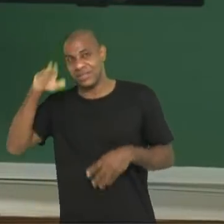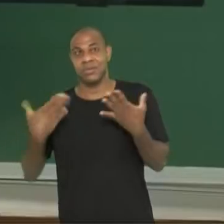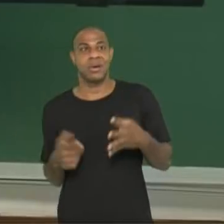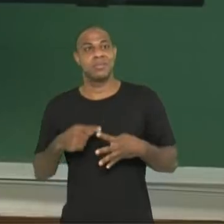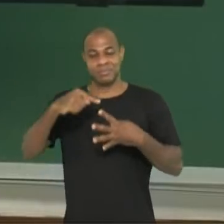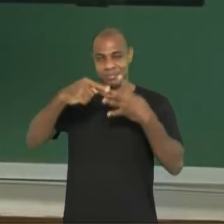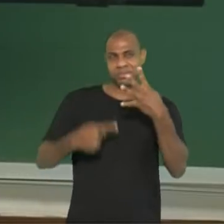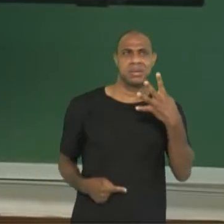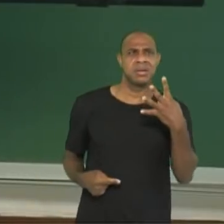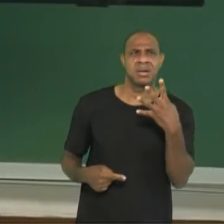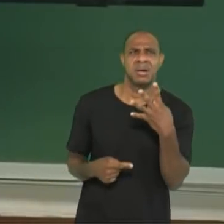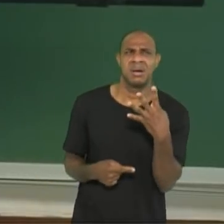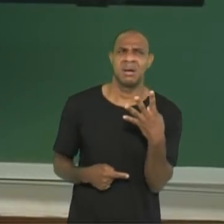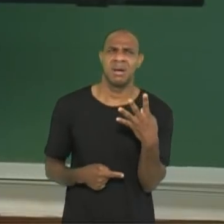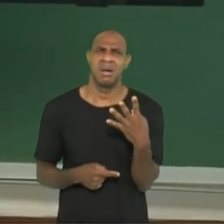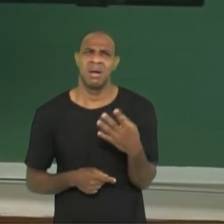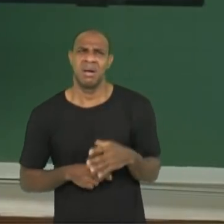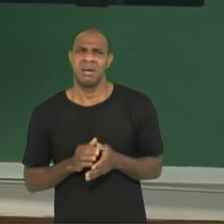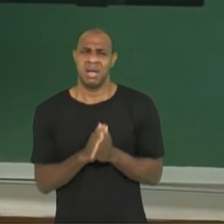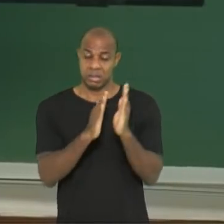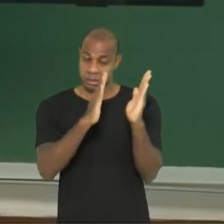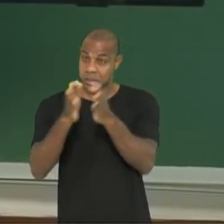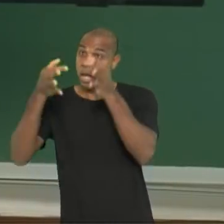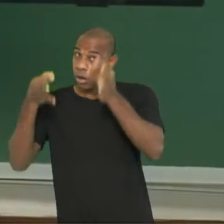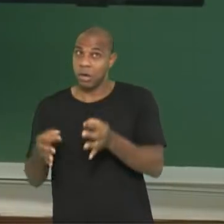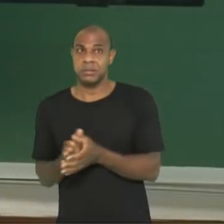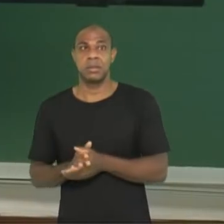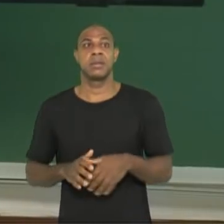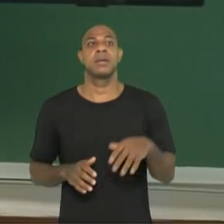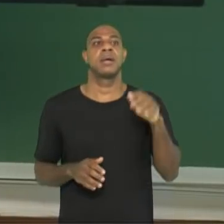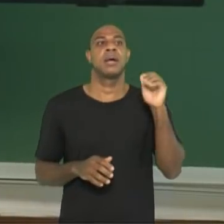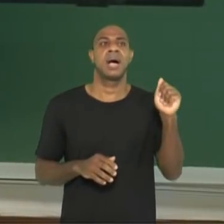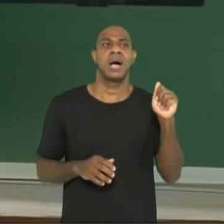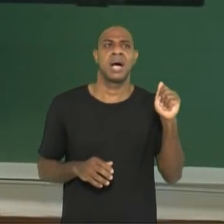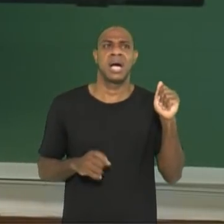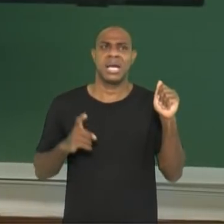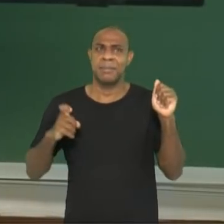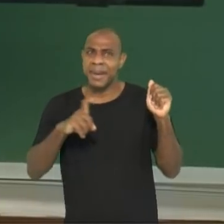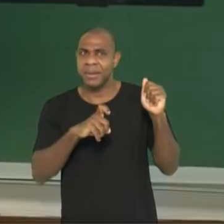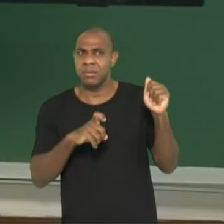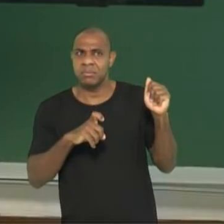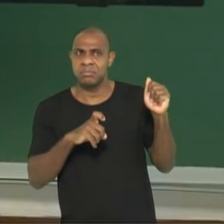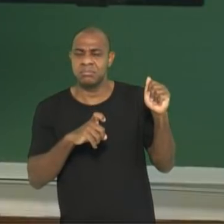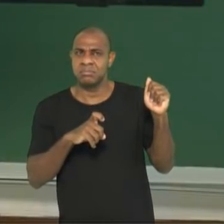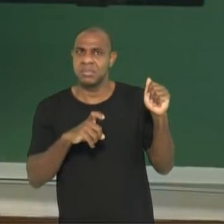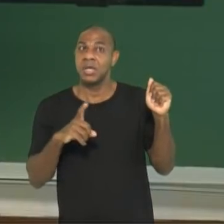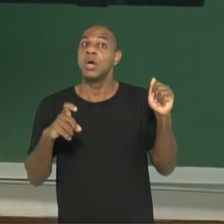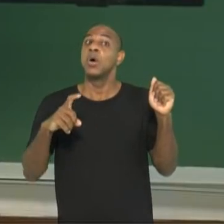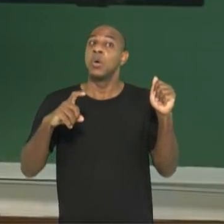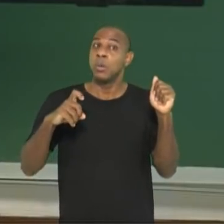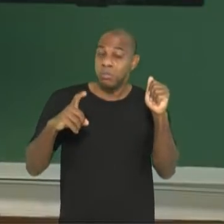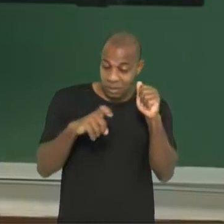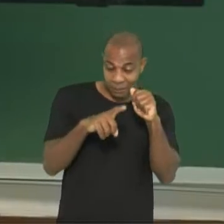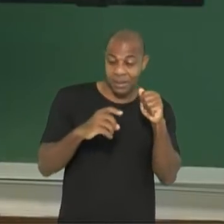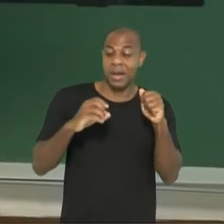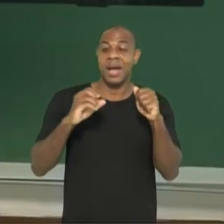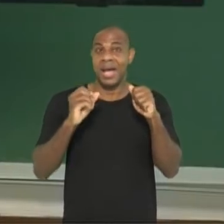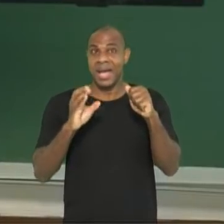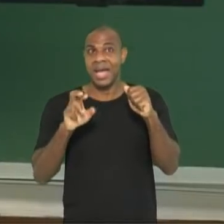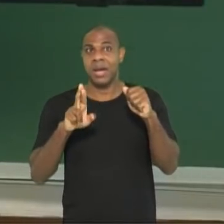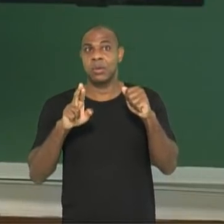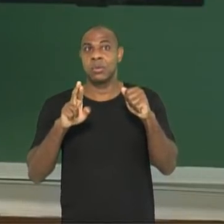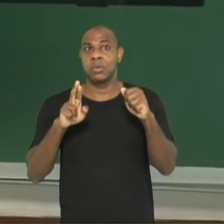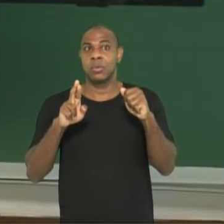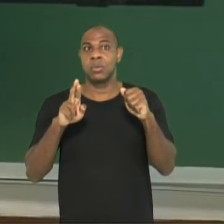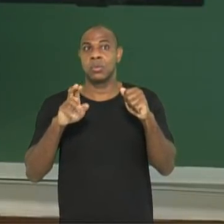com camarão. Camarão é crustáceo, então pode ser. O segundo é a pulga. Pulga é um inseto, então não é letra A.